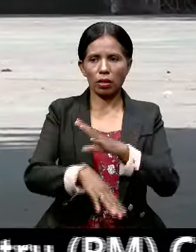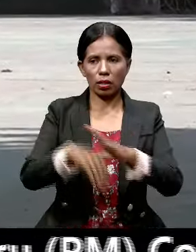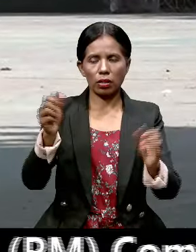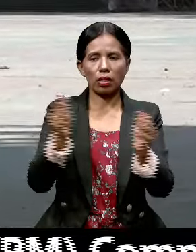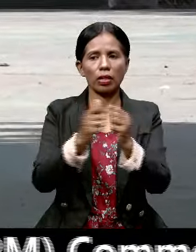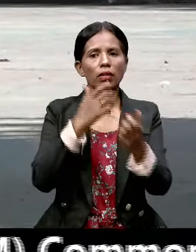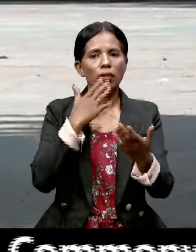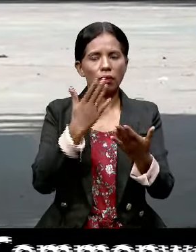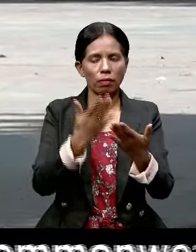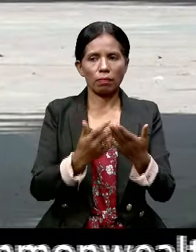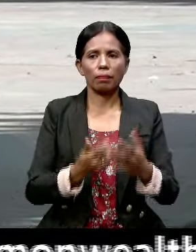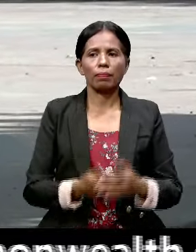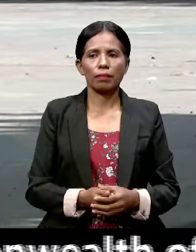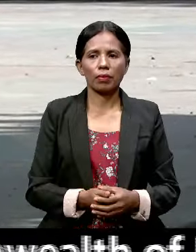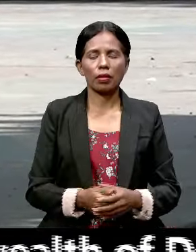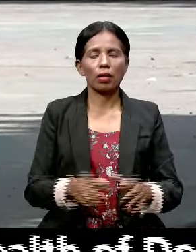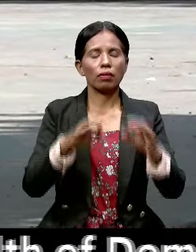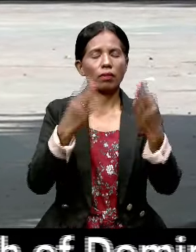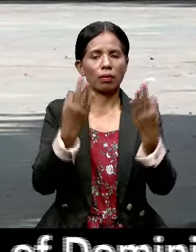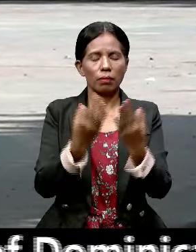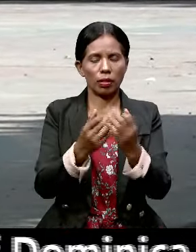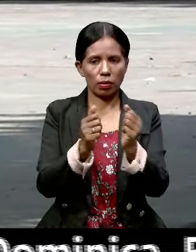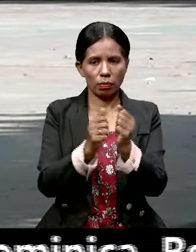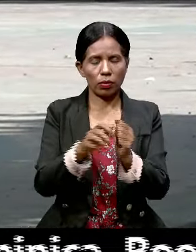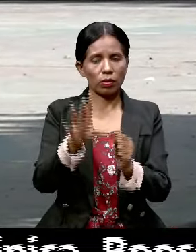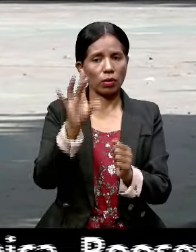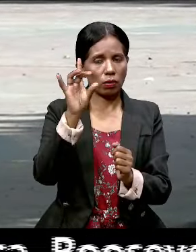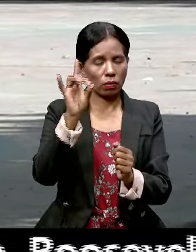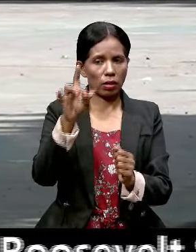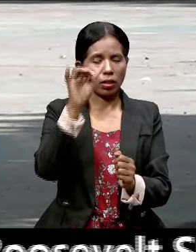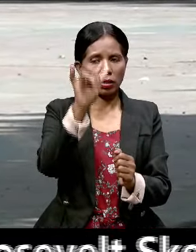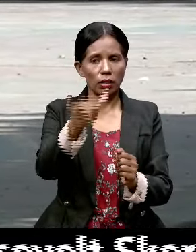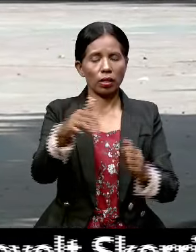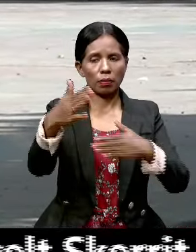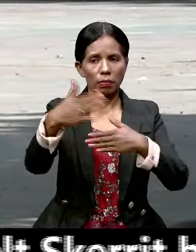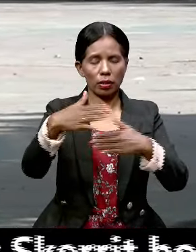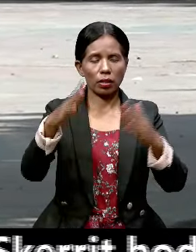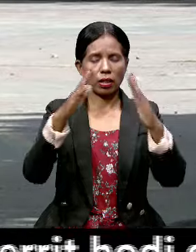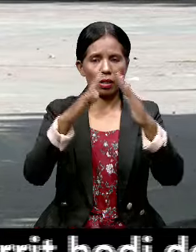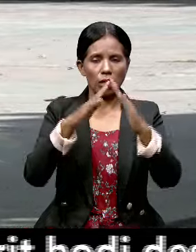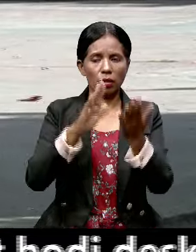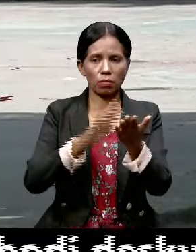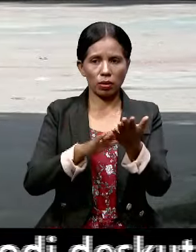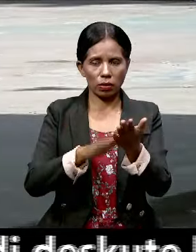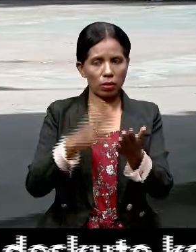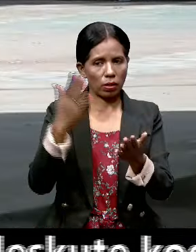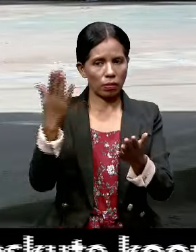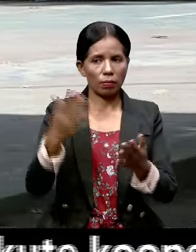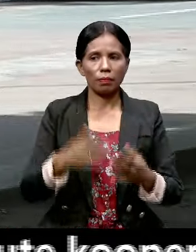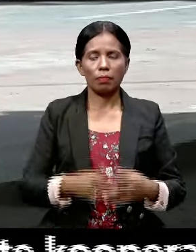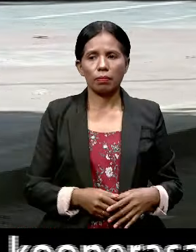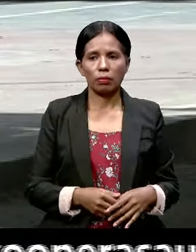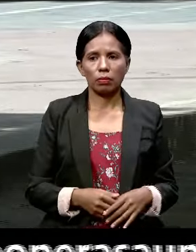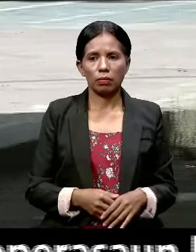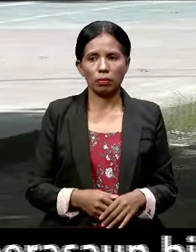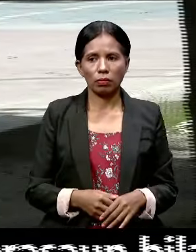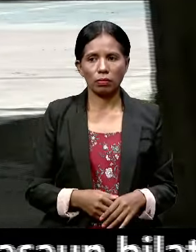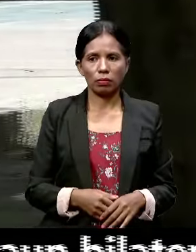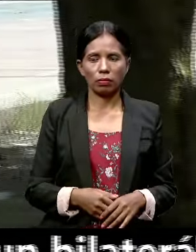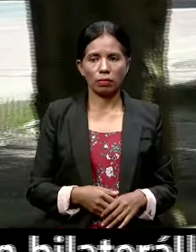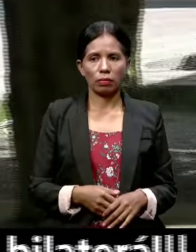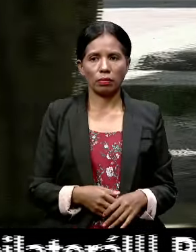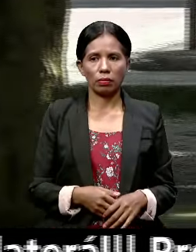diku. Daudaung ne umakain walu makhela iha redores sekolah ensino basiku bidawa kediruhun. Emerenciana Martins, Lamberto